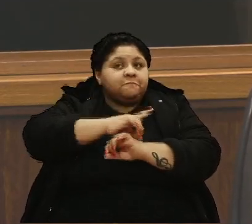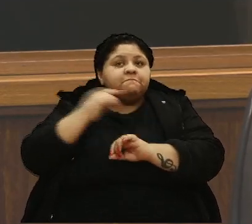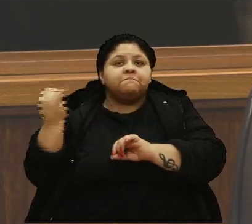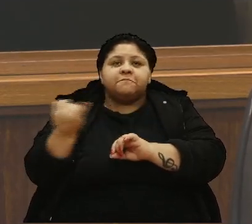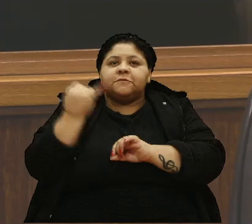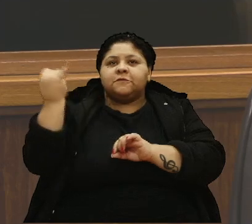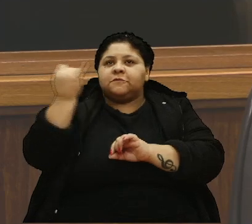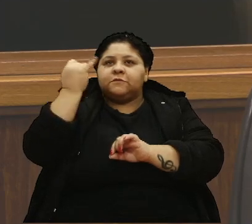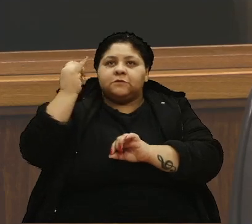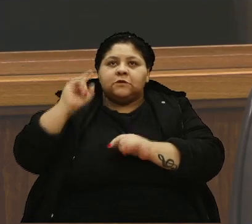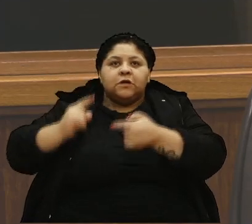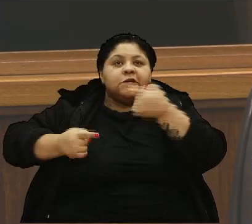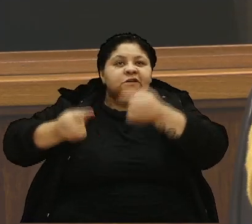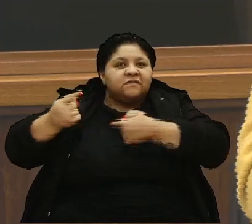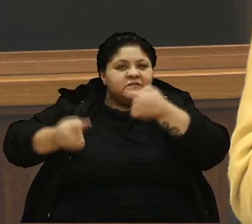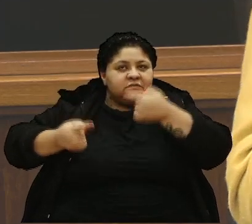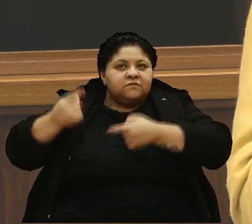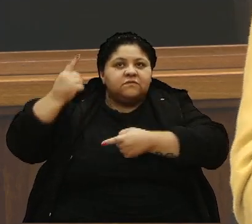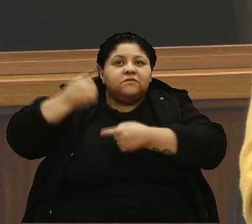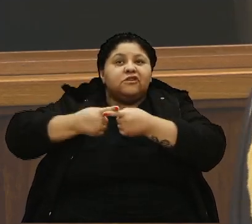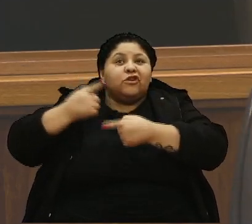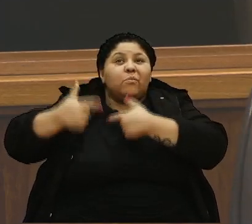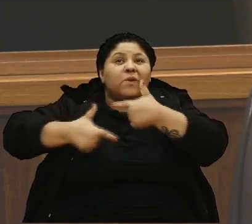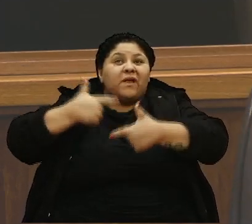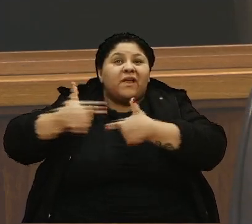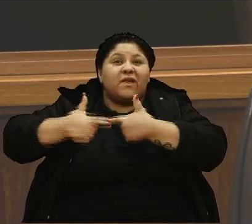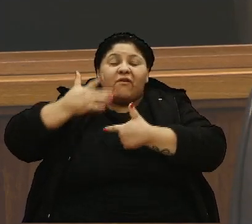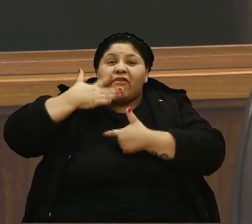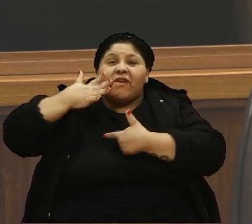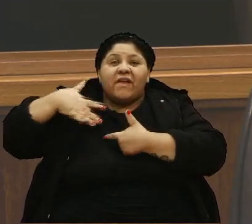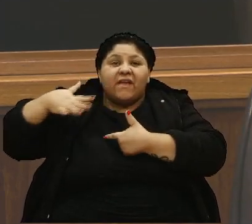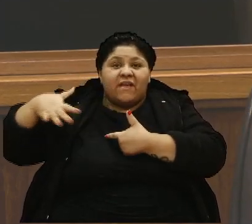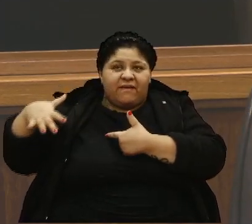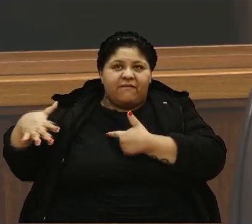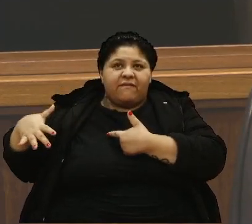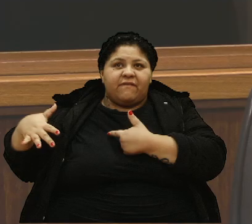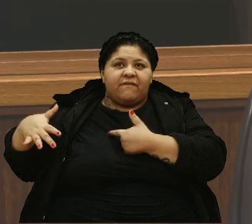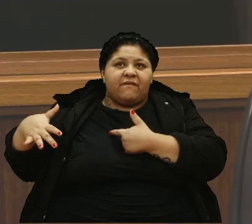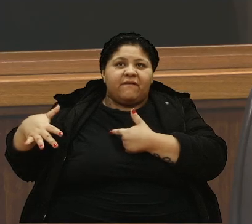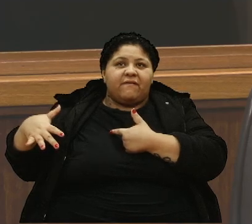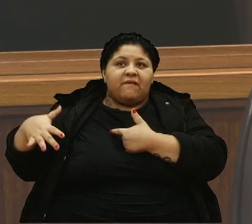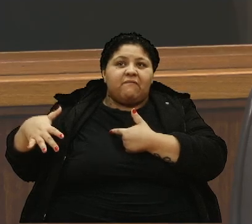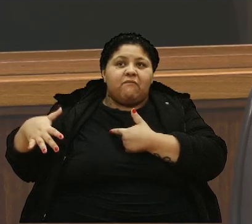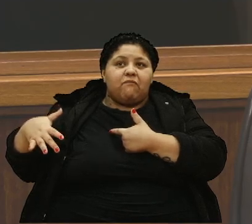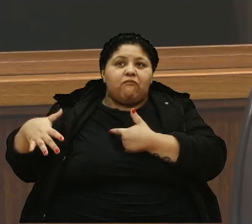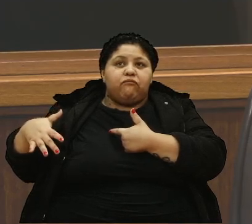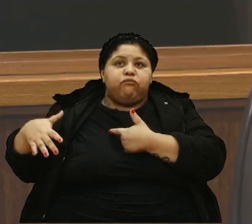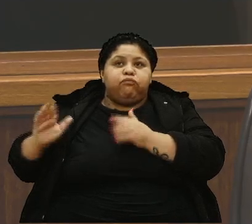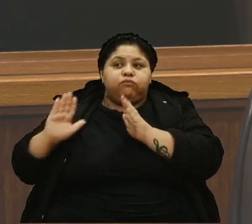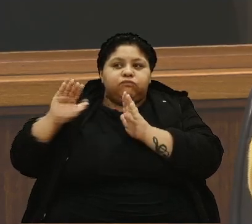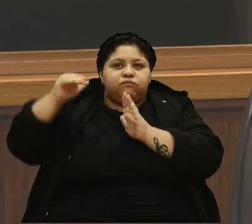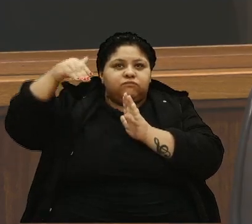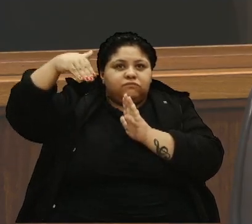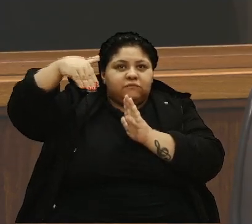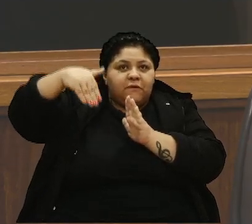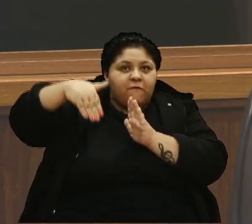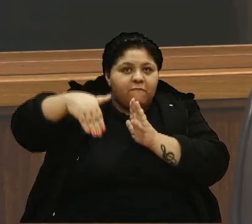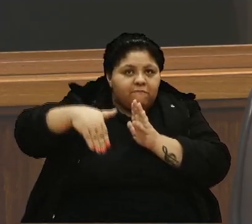importante para discutir, porque o trabalho infantil no Brasil, ele decaiu na